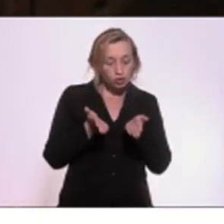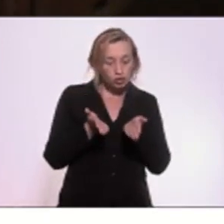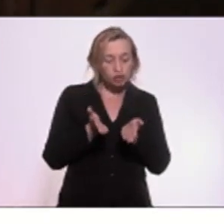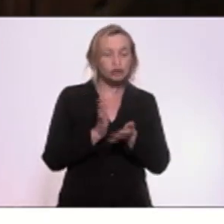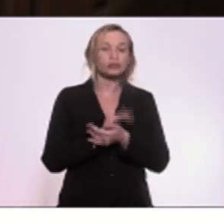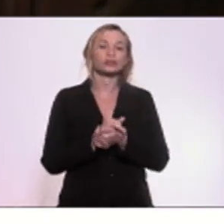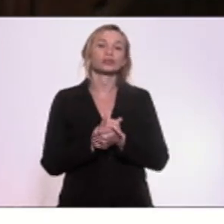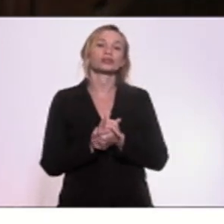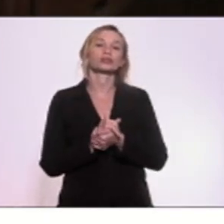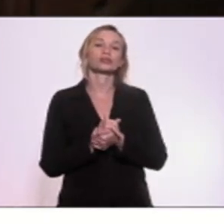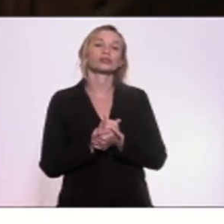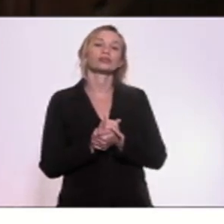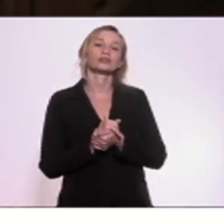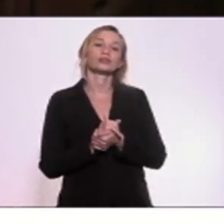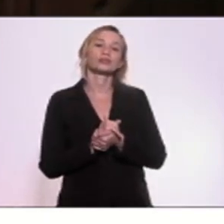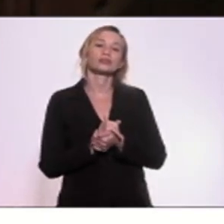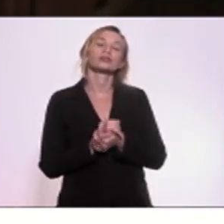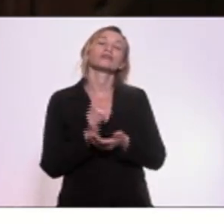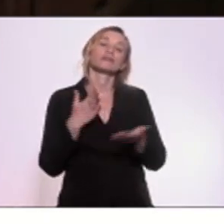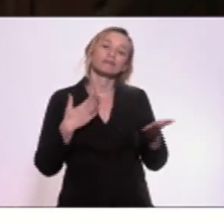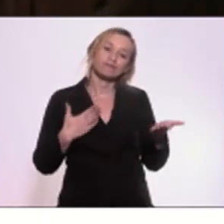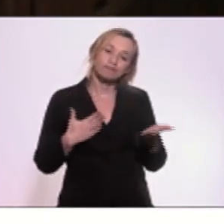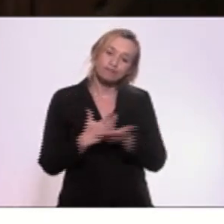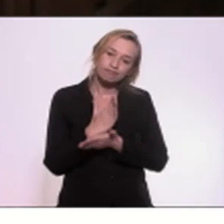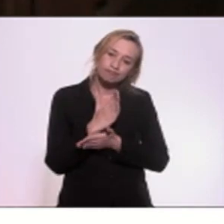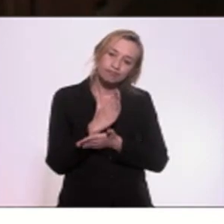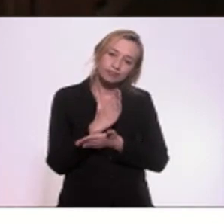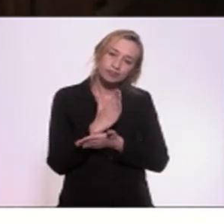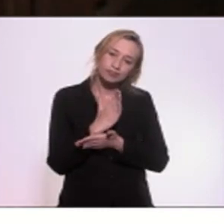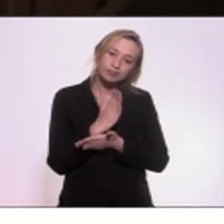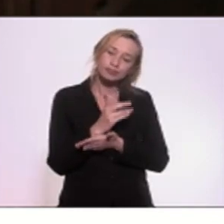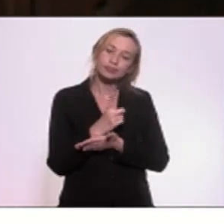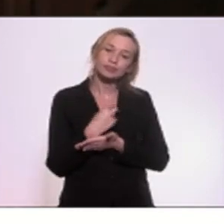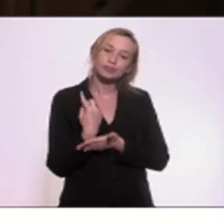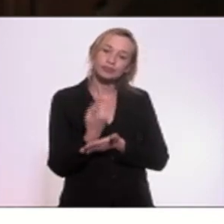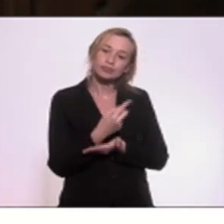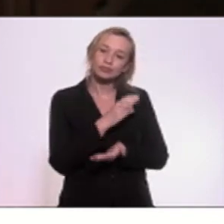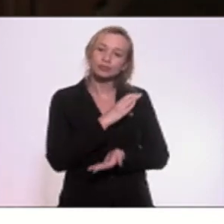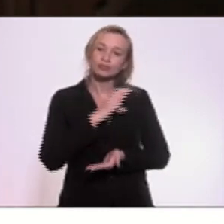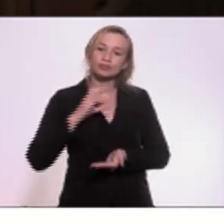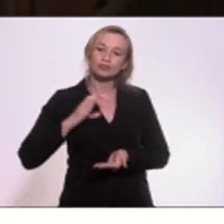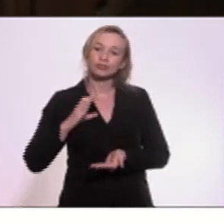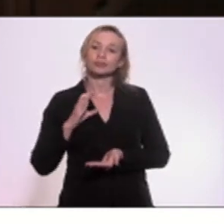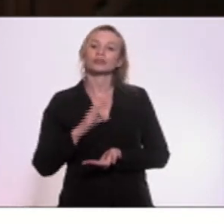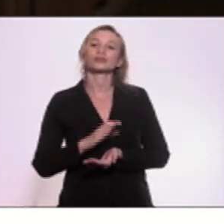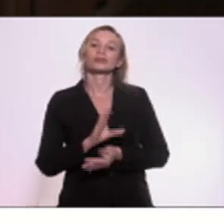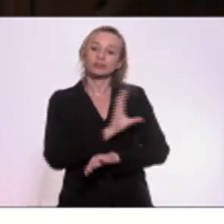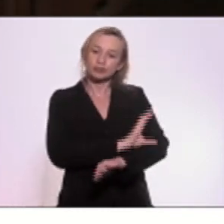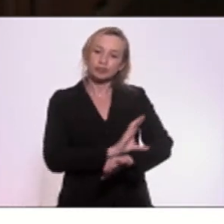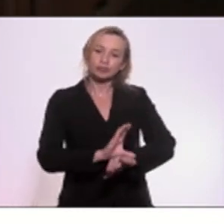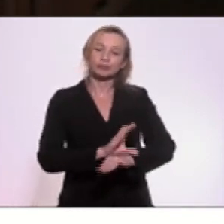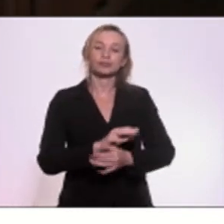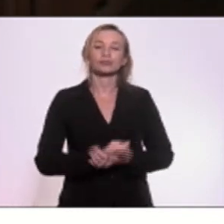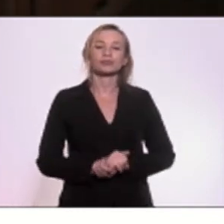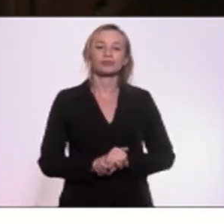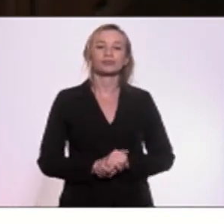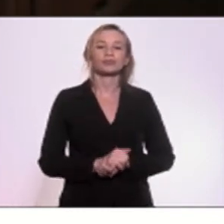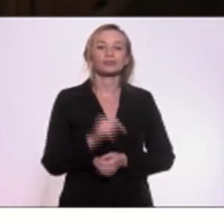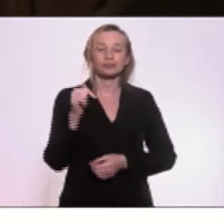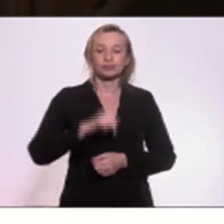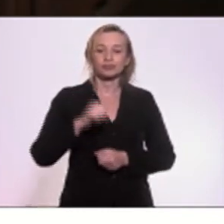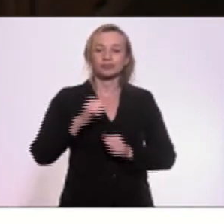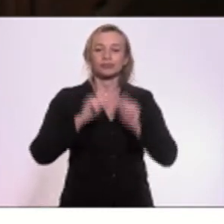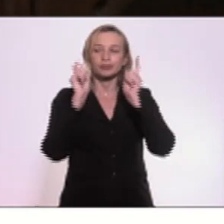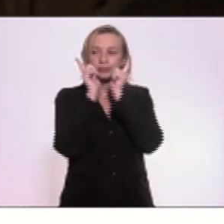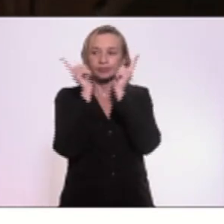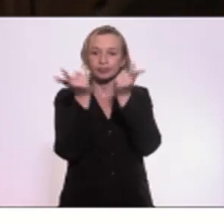nota, ela foi aprovada na nossa Comissão de Cultura, aqui da